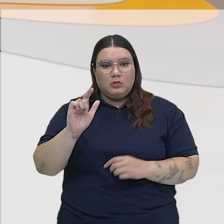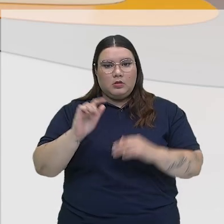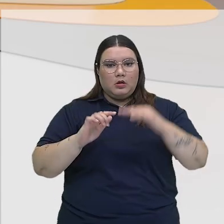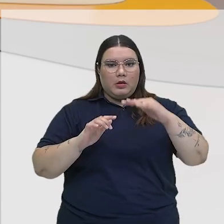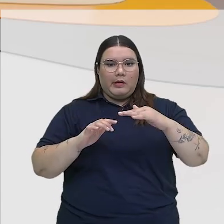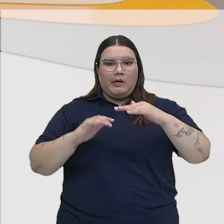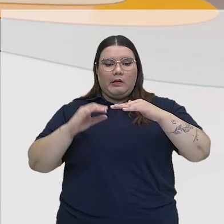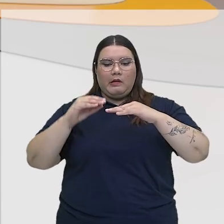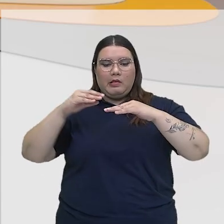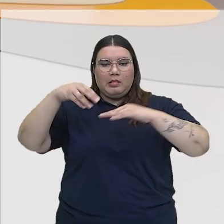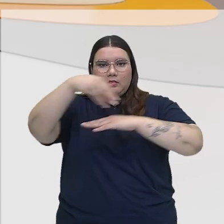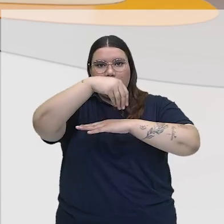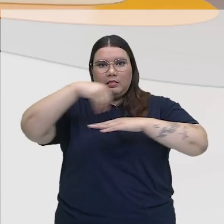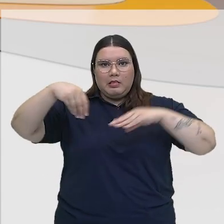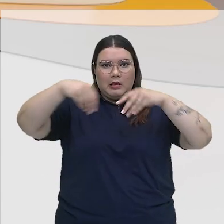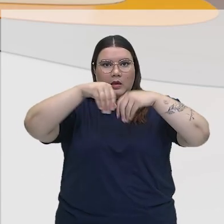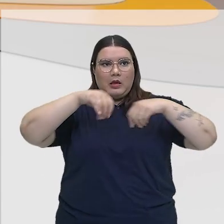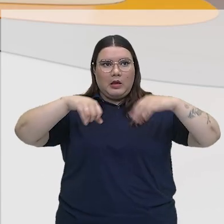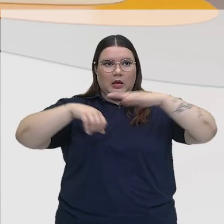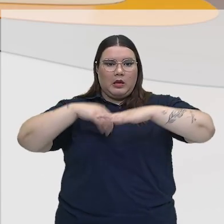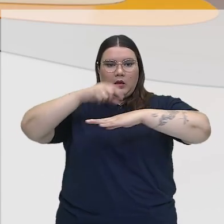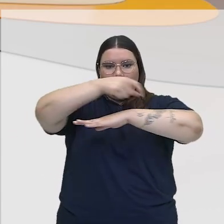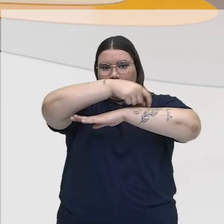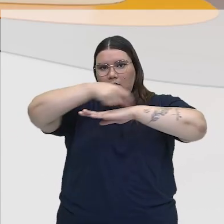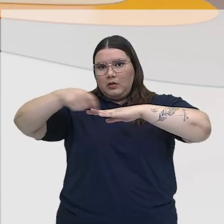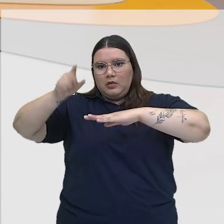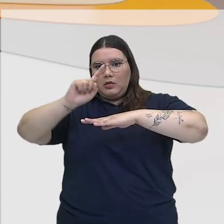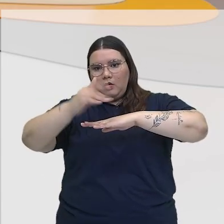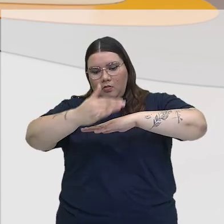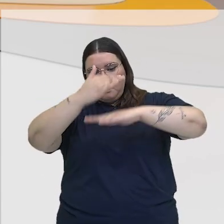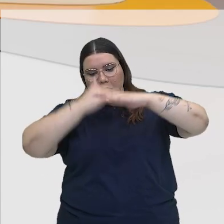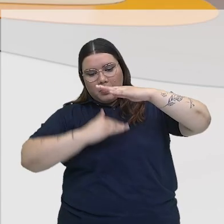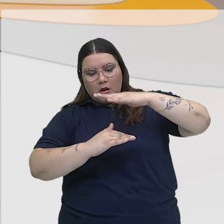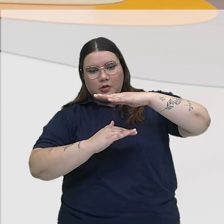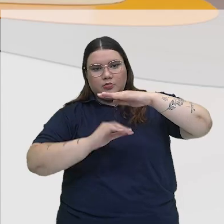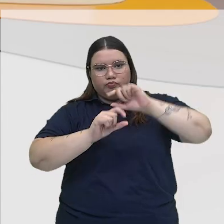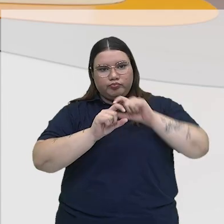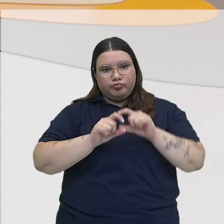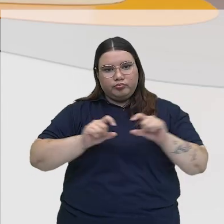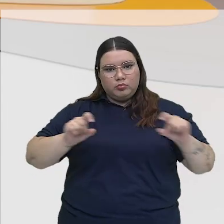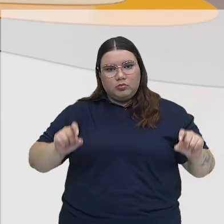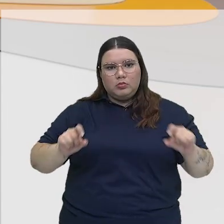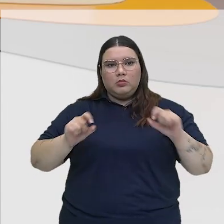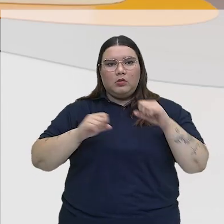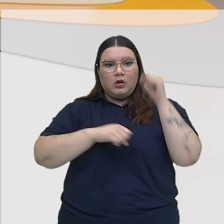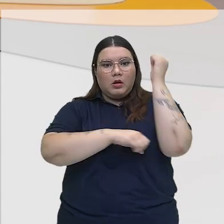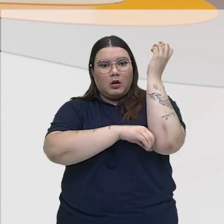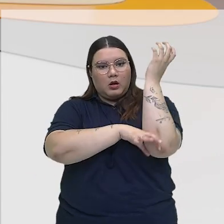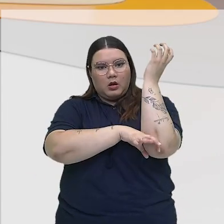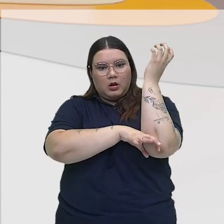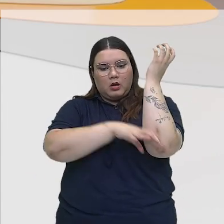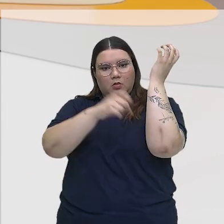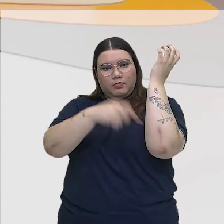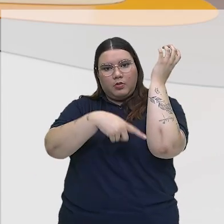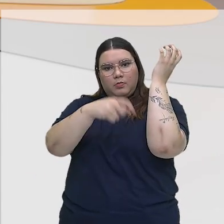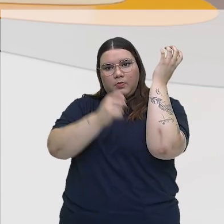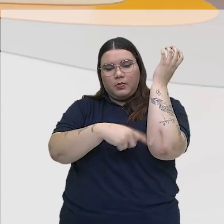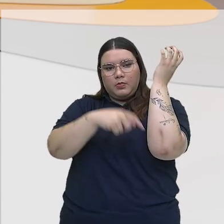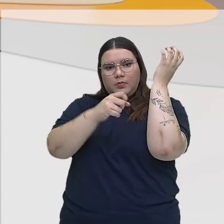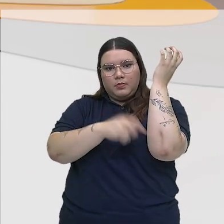estar dentro da terra, na altura da raiz daquela planta, fazendo com que goteje a água, né, de